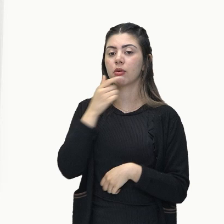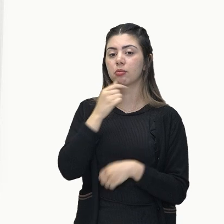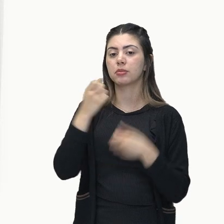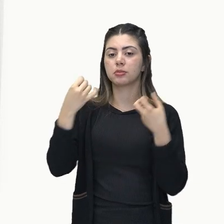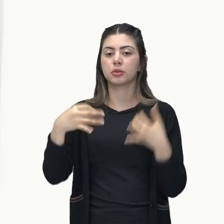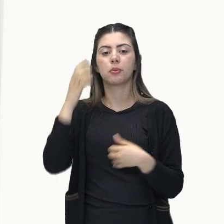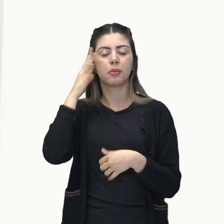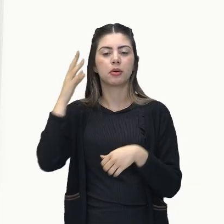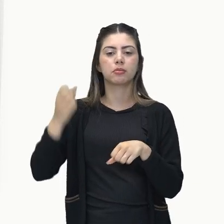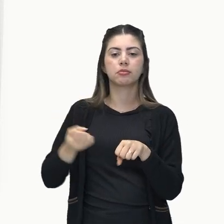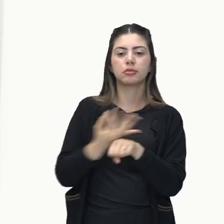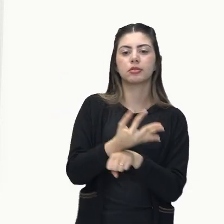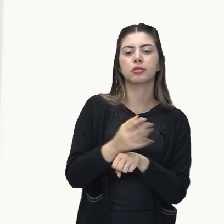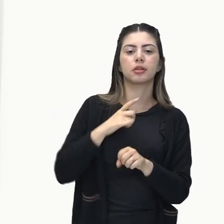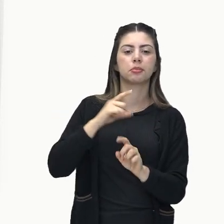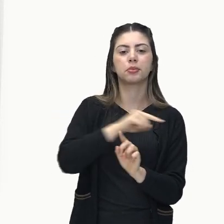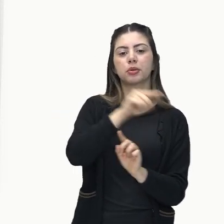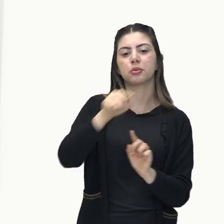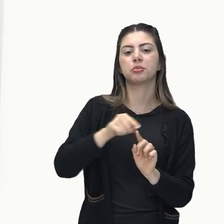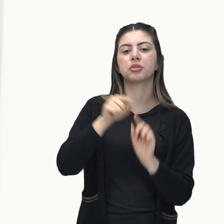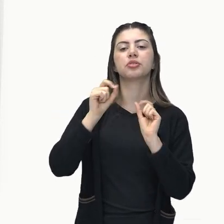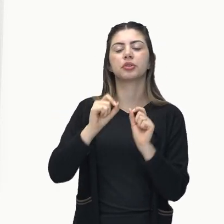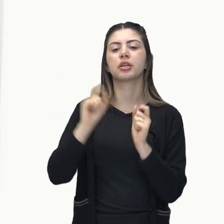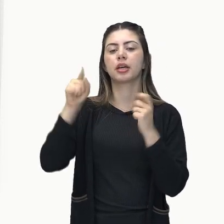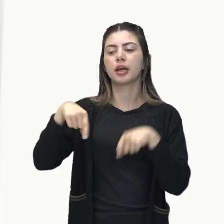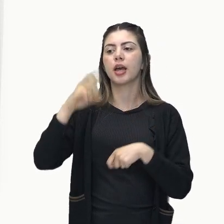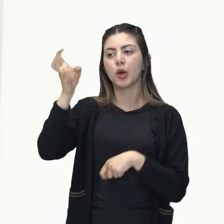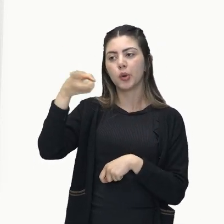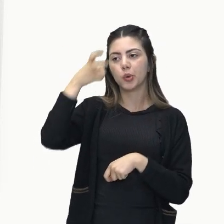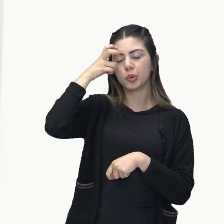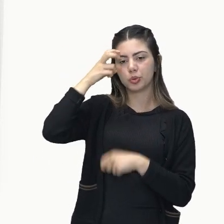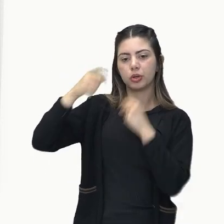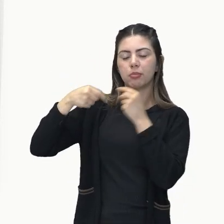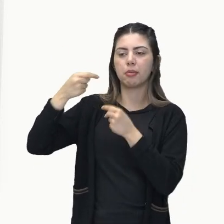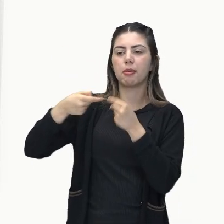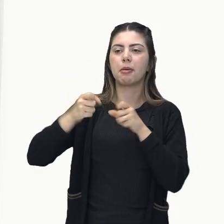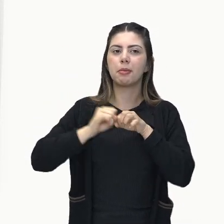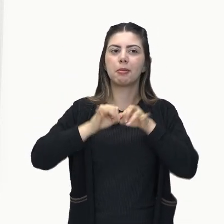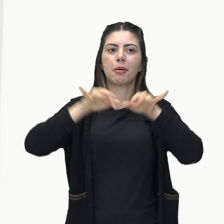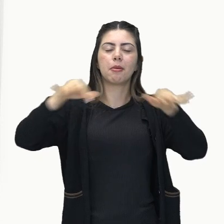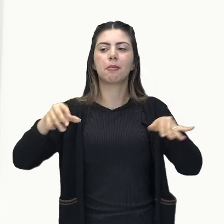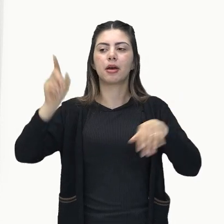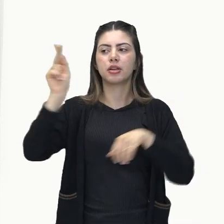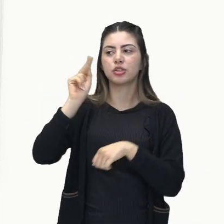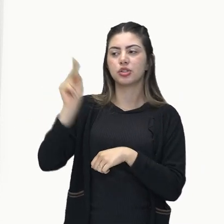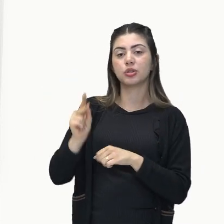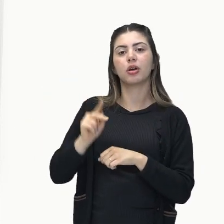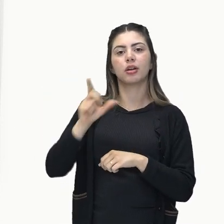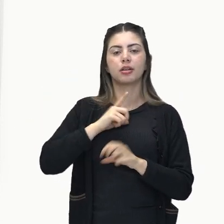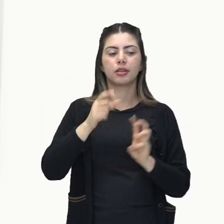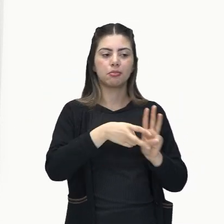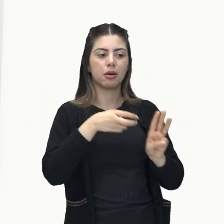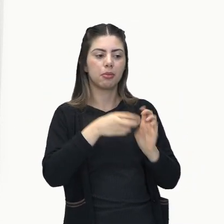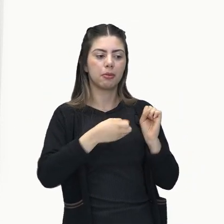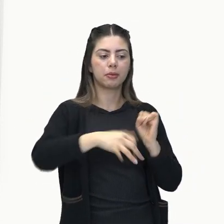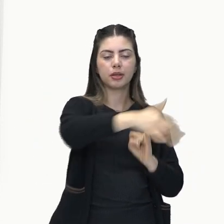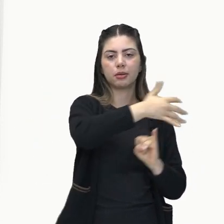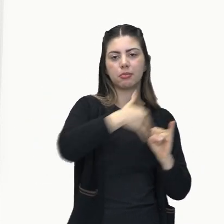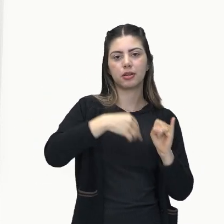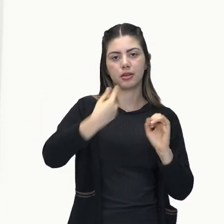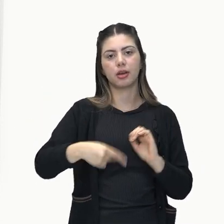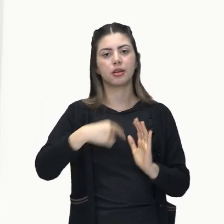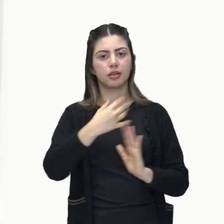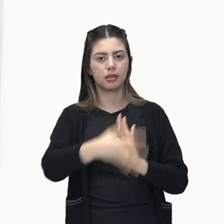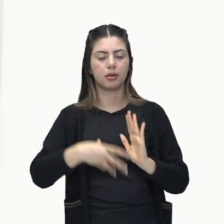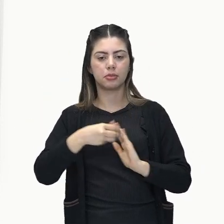pensado para fazer a catalogação e preservação da cultura oral de contação de histórias das comunidades ribeirinhas e indígenas da Amazônia. Passar por um